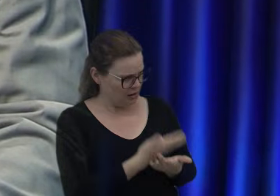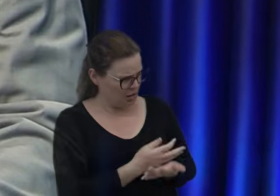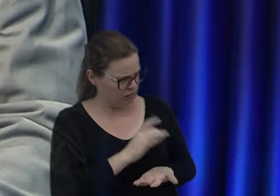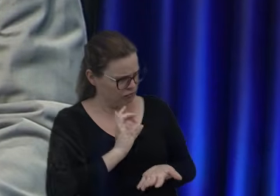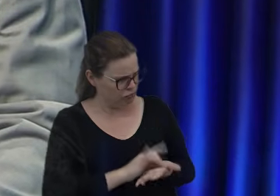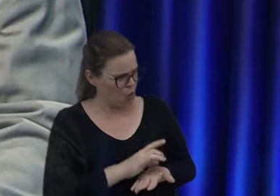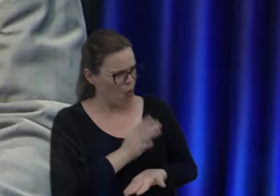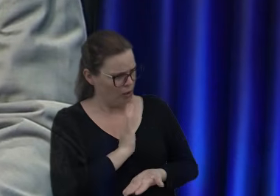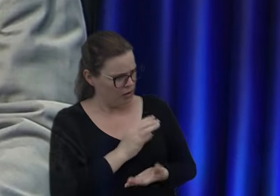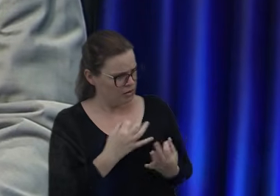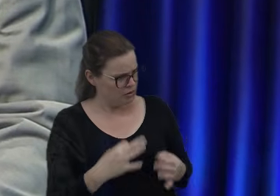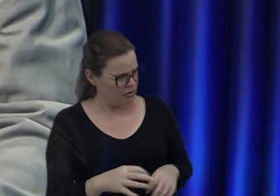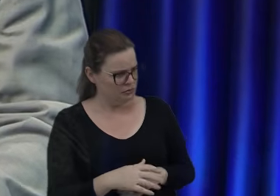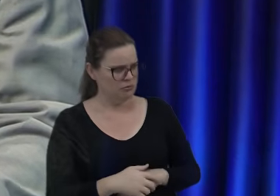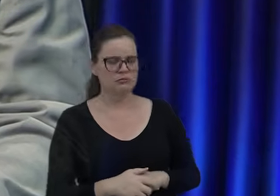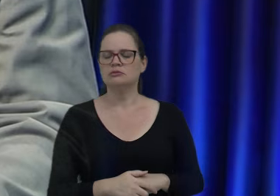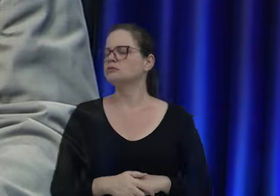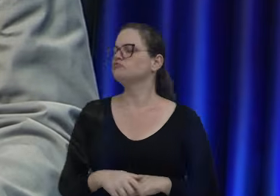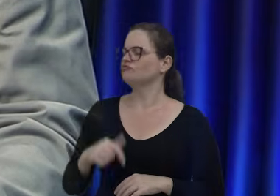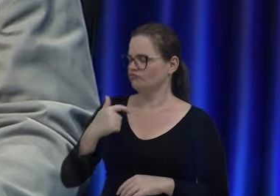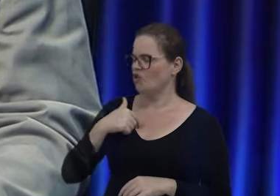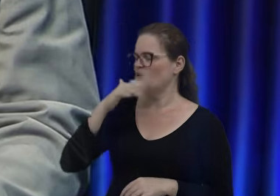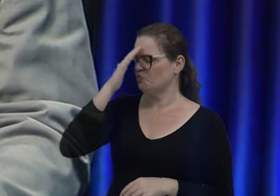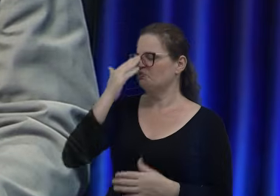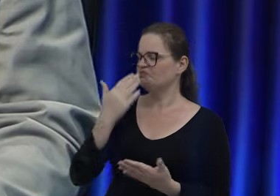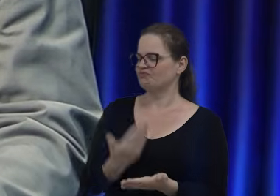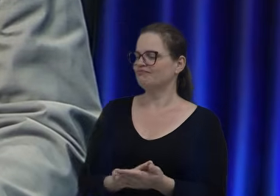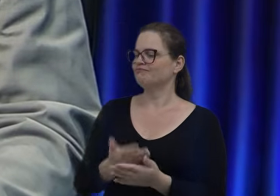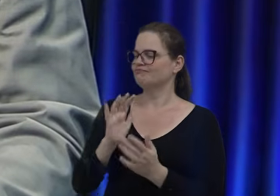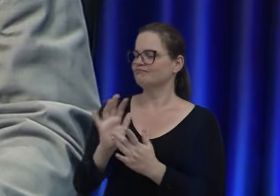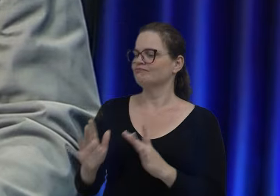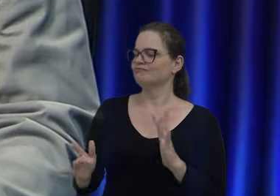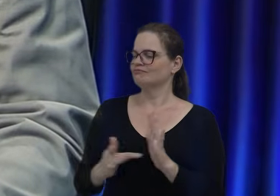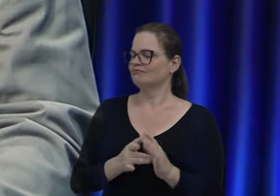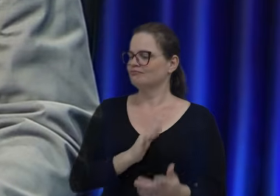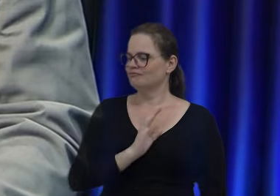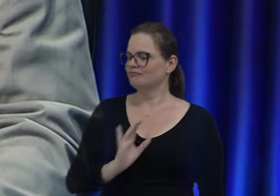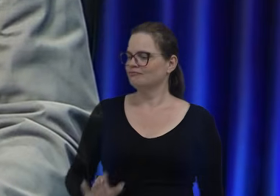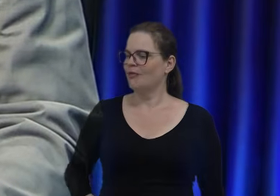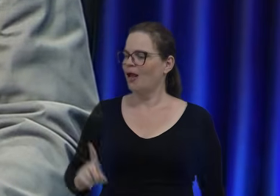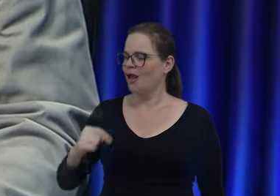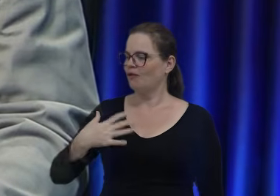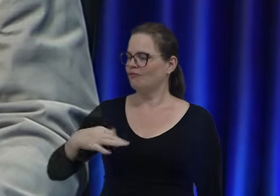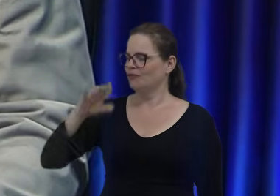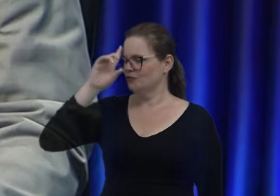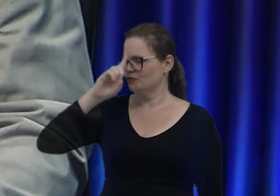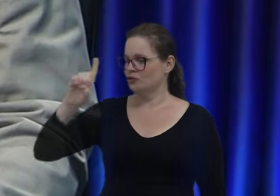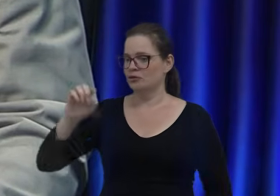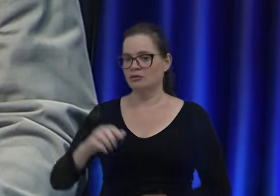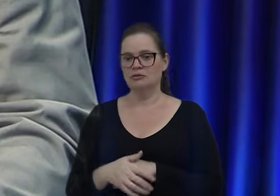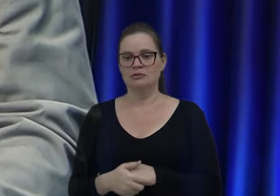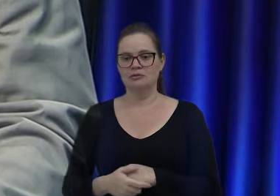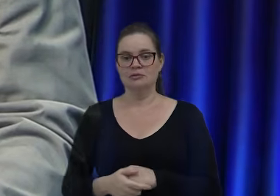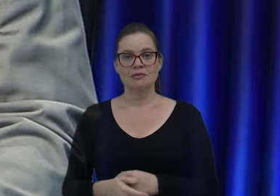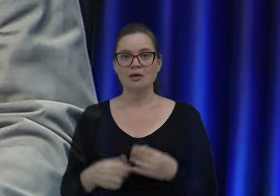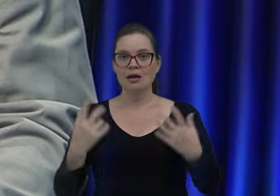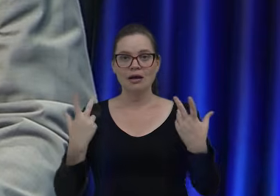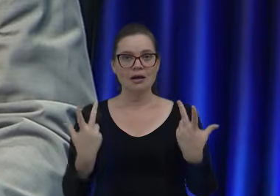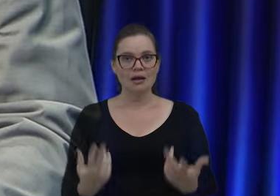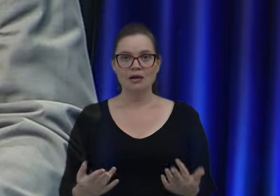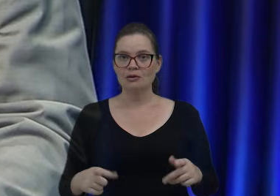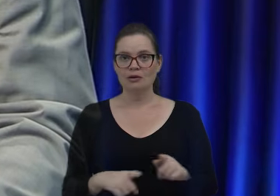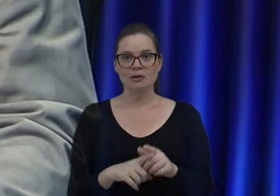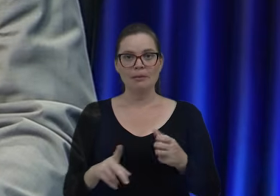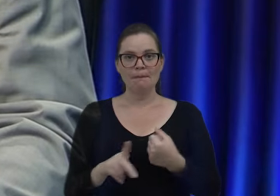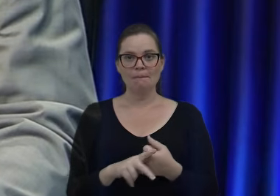Só falou isso. Aí ele falou assim: eu creio que Jesus Cristo é o Filho de Deus. A mesma palavra que